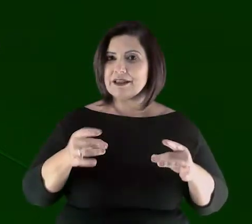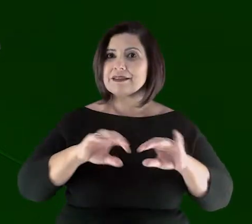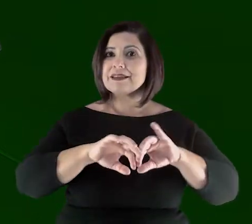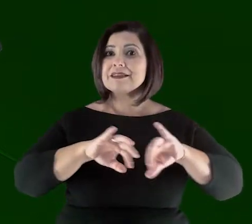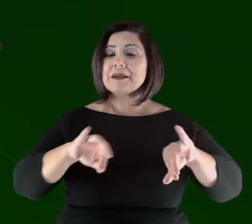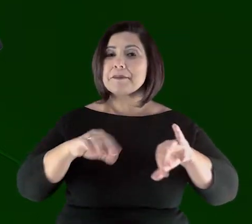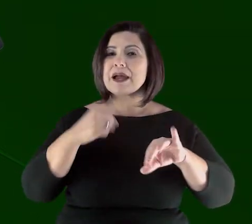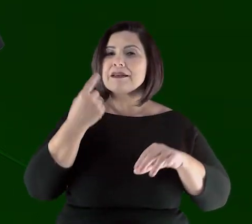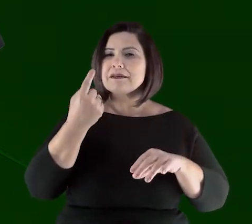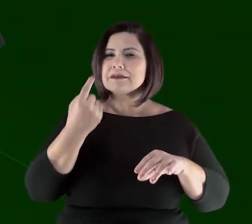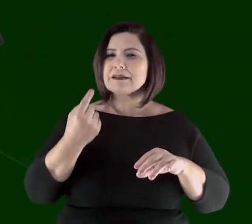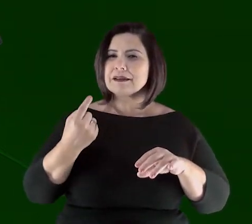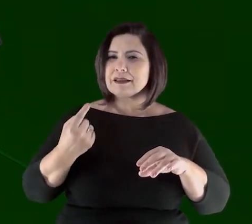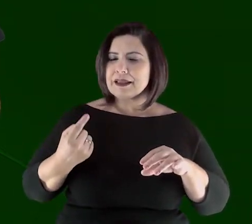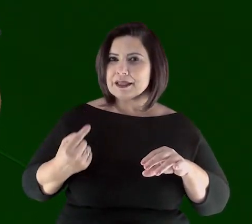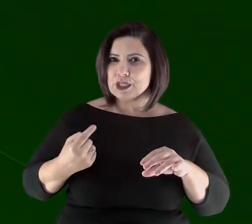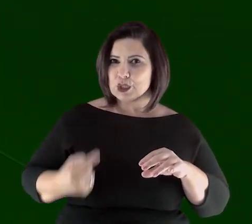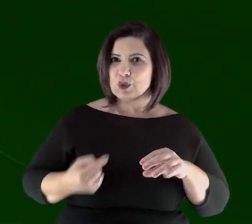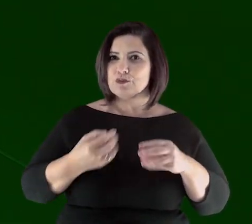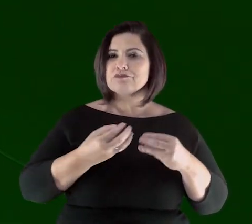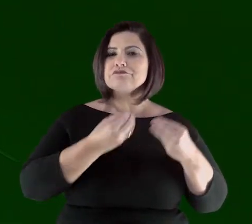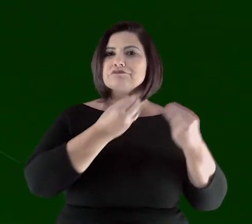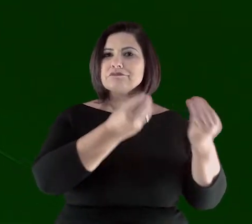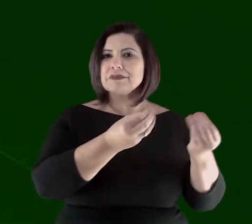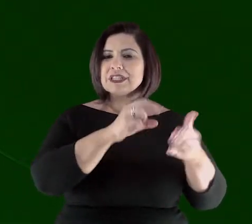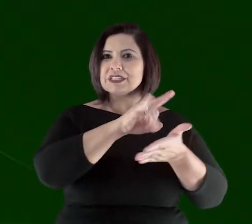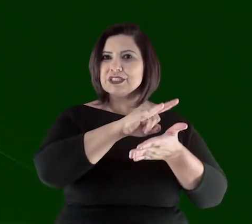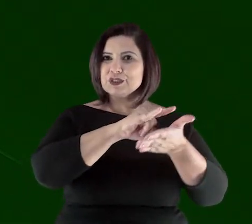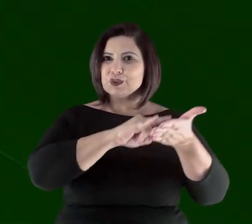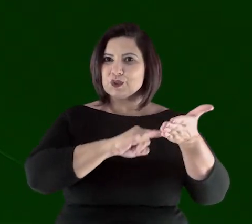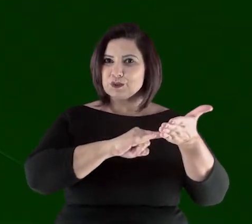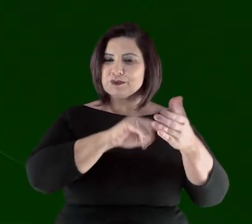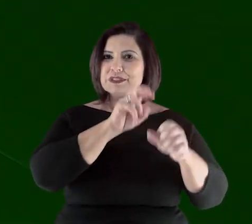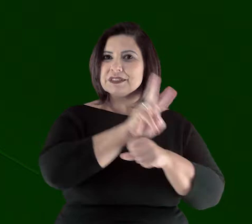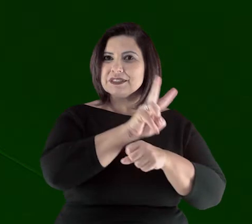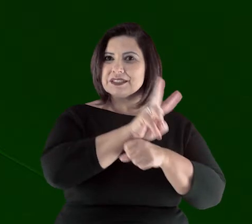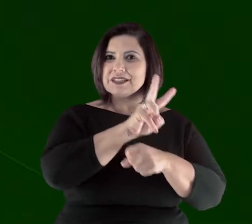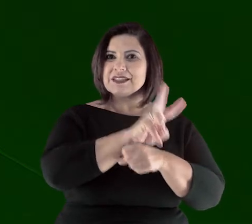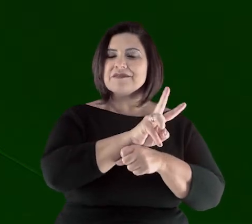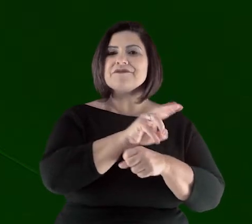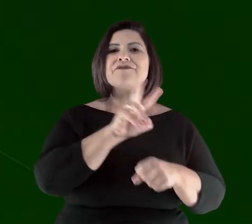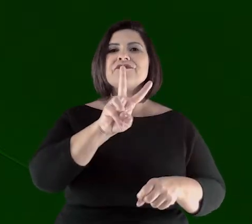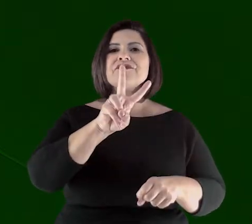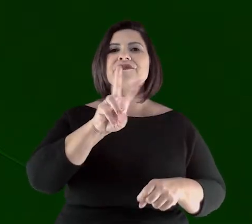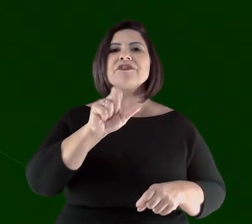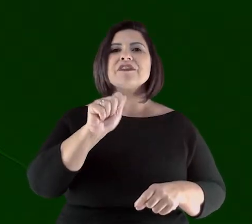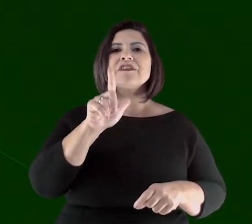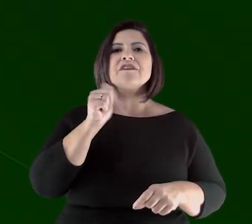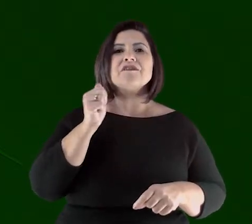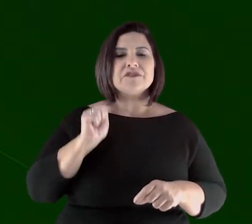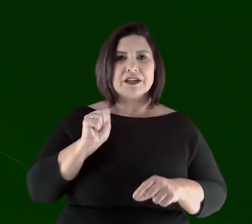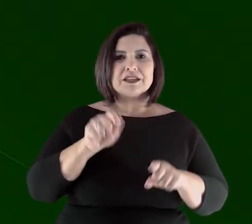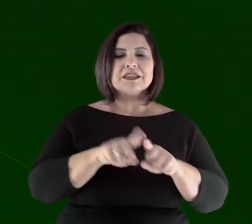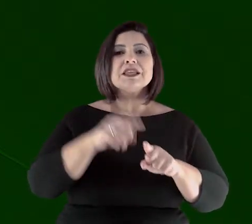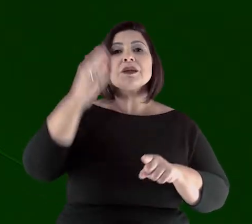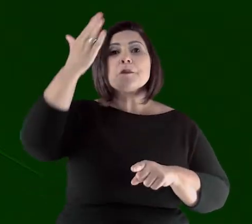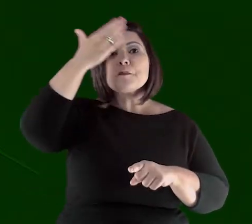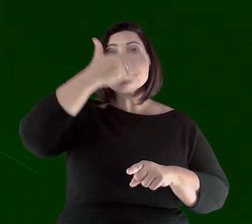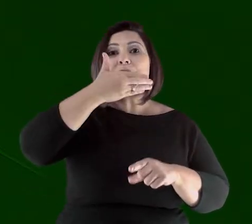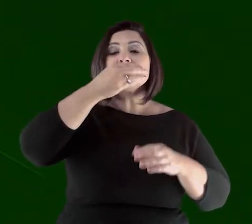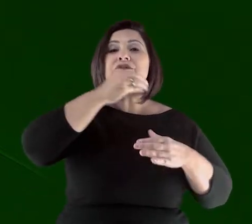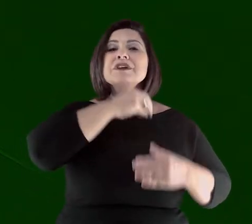Agora nós vamos explicar, caso a caso, quanto à apresentação da documentação das reservas de